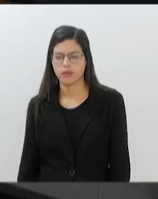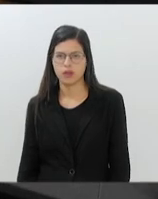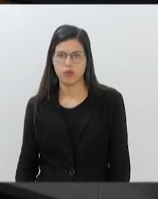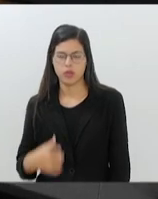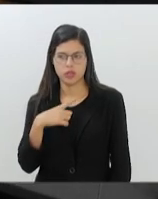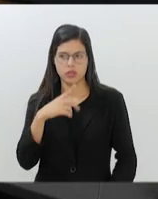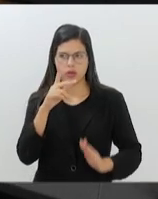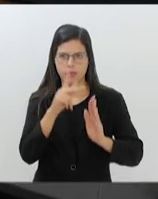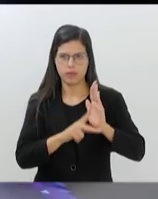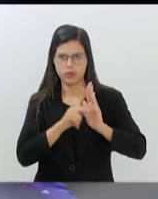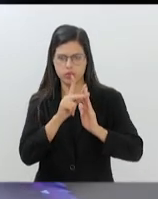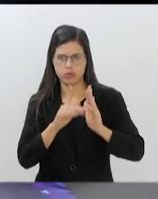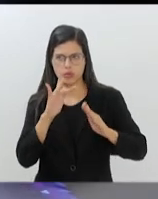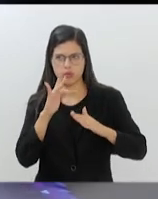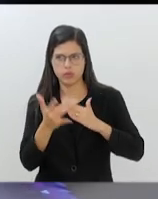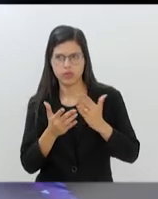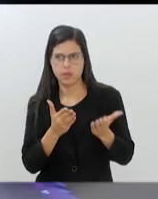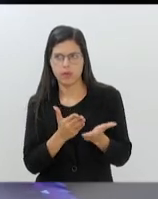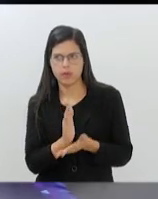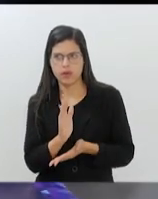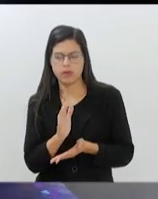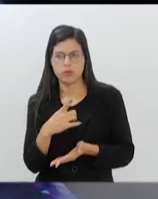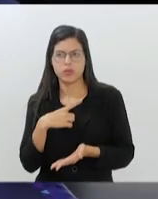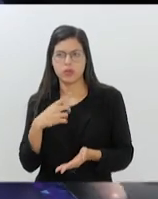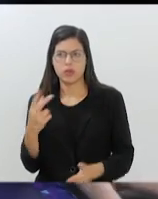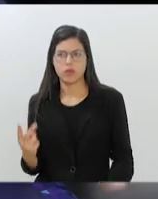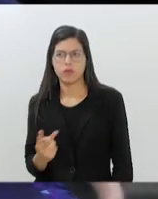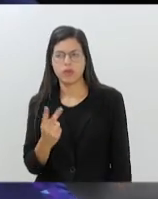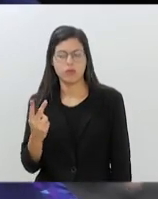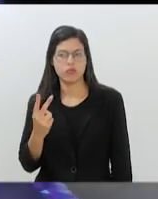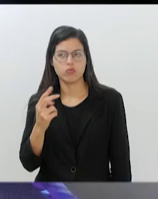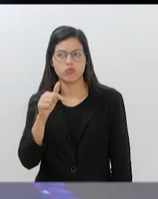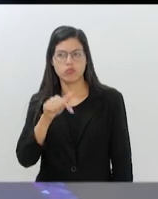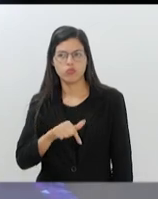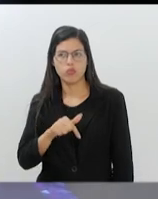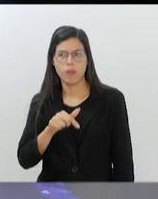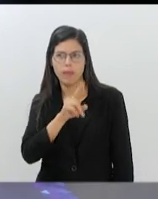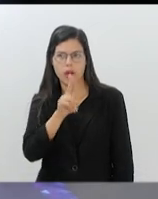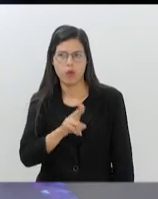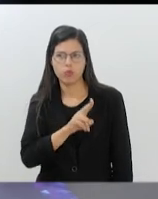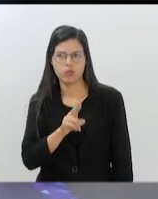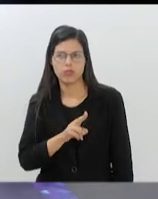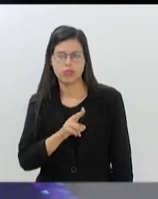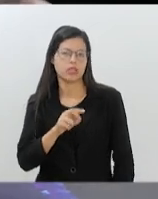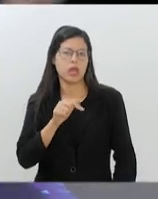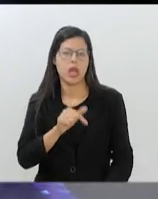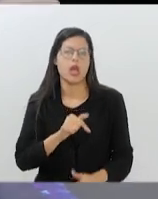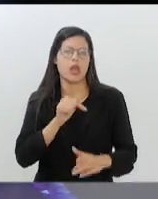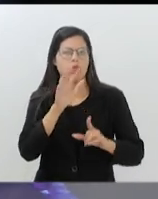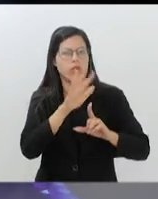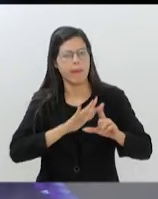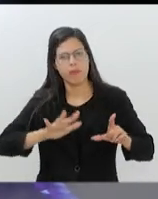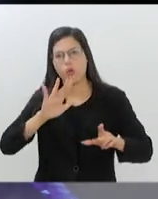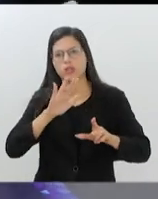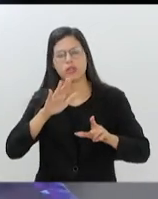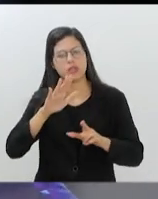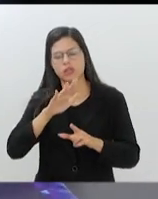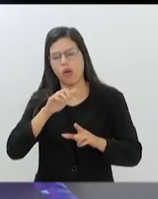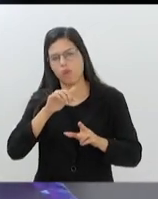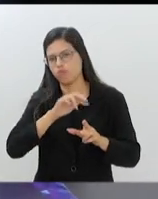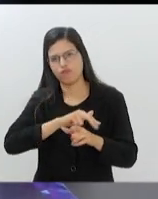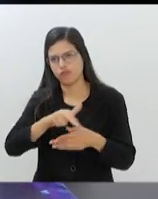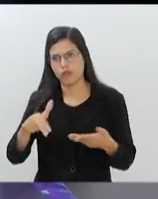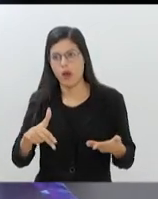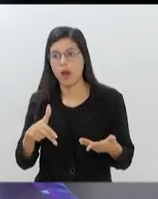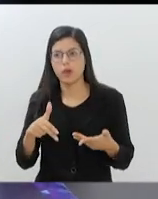aprovado existe lá um valor determinado para ser contemplado no veículo x y z o que não quer dizer que ele vai ser